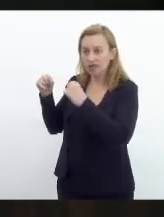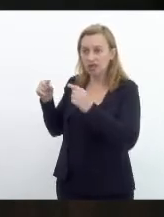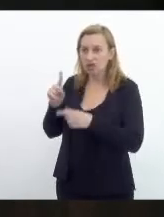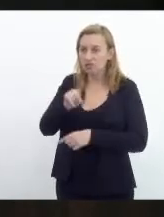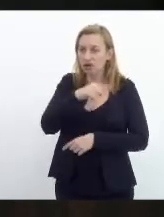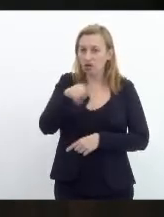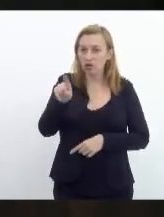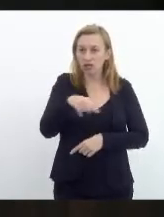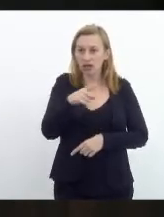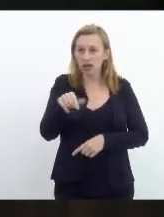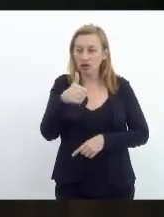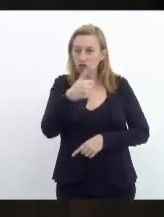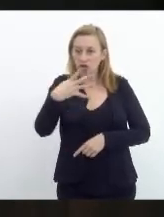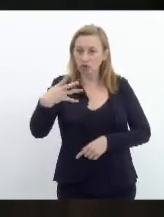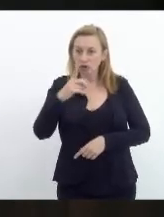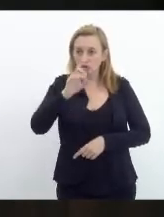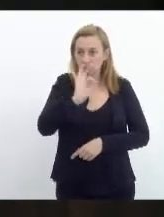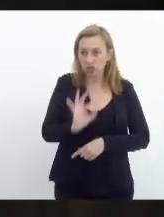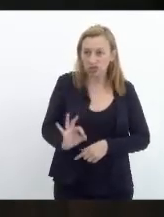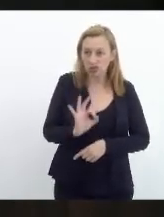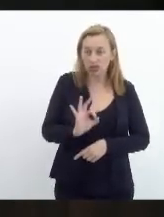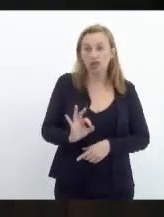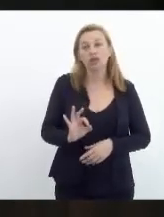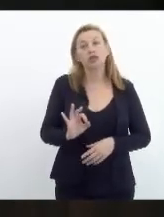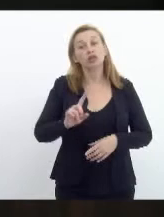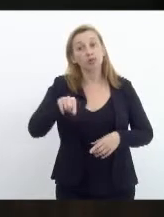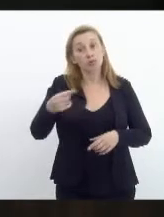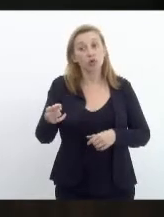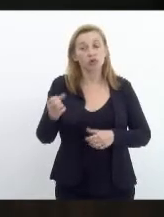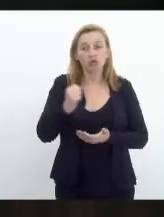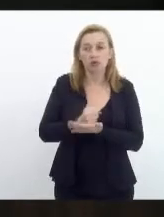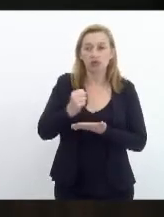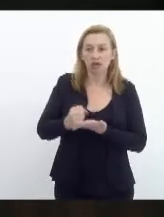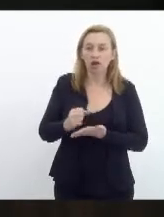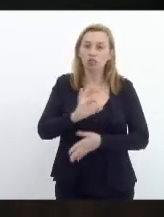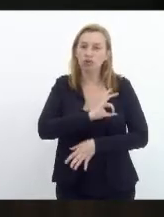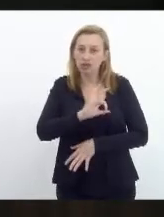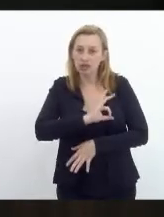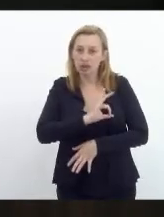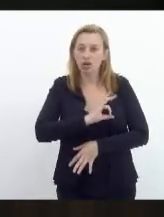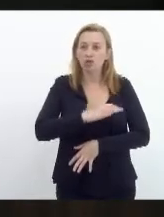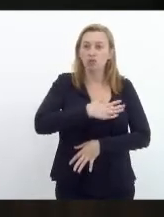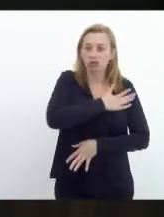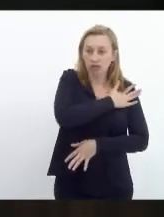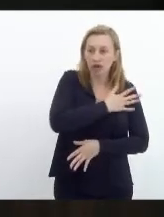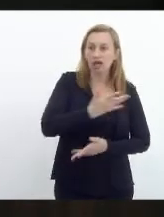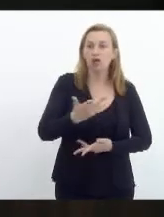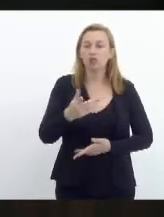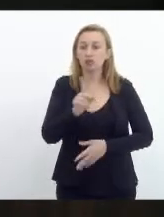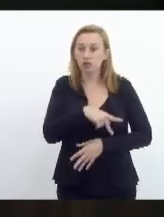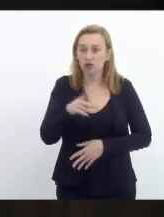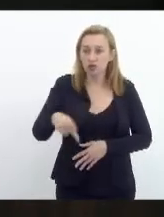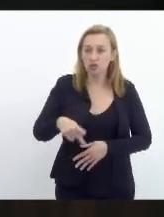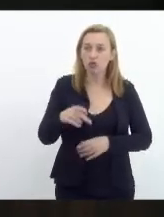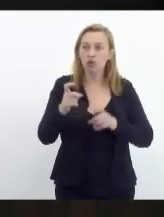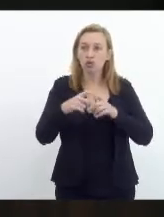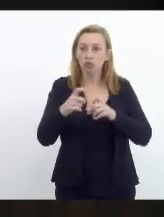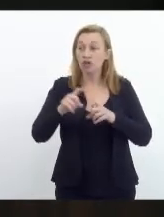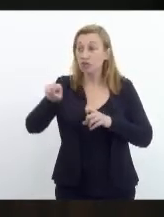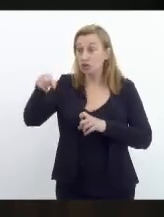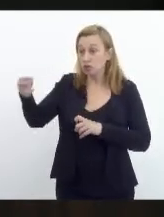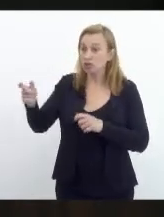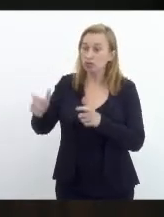cortar os 14%, e aí depois nós vamos ter que contratar o policial militar, o professor, o médico, lá na outra